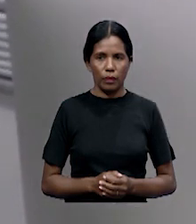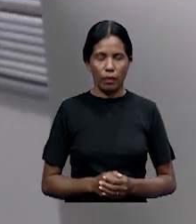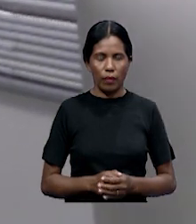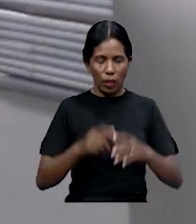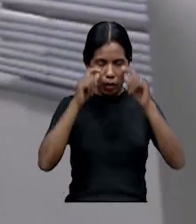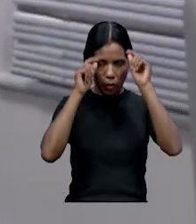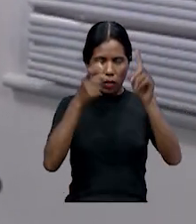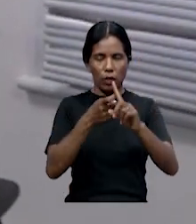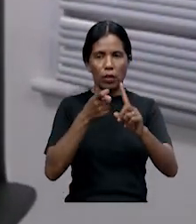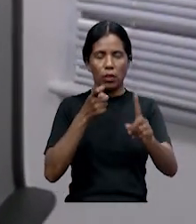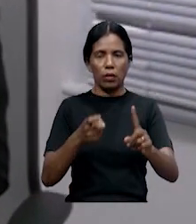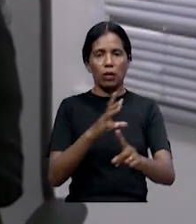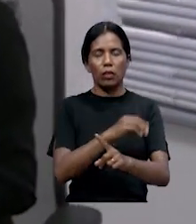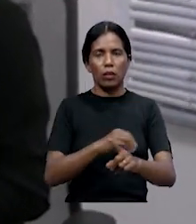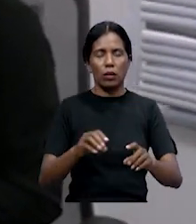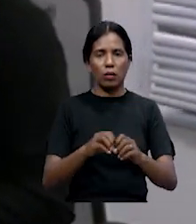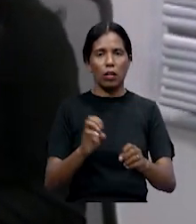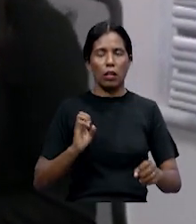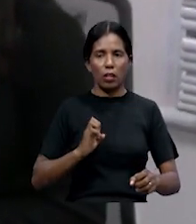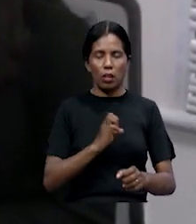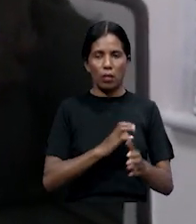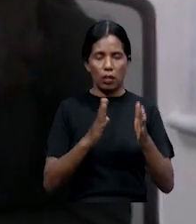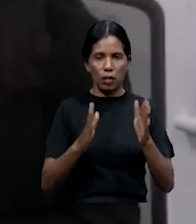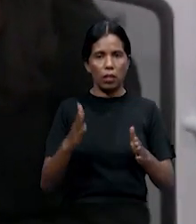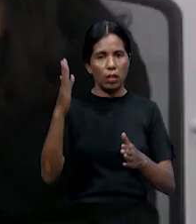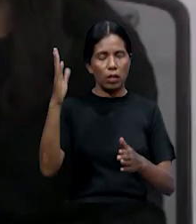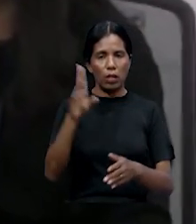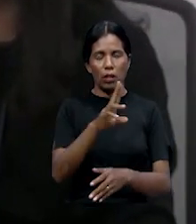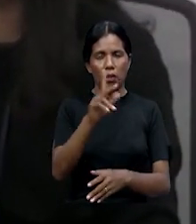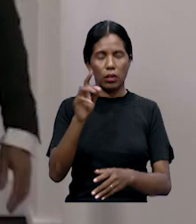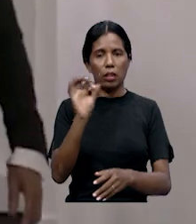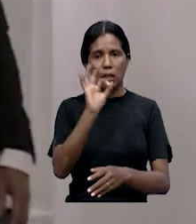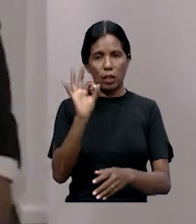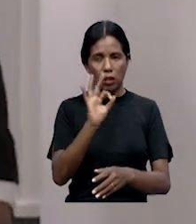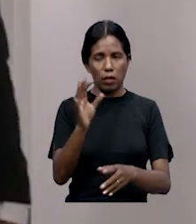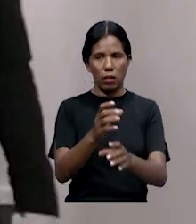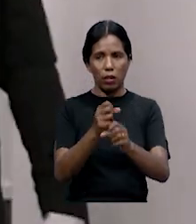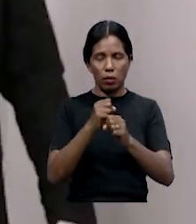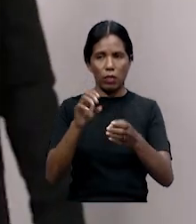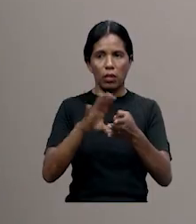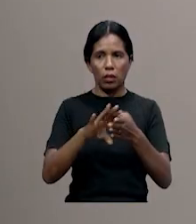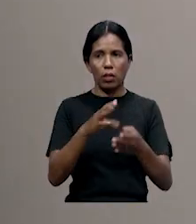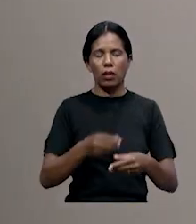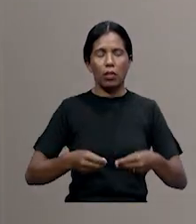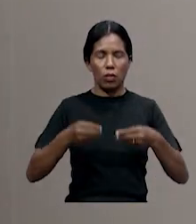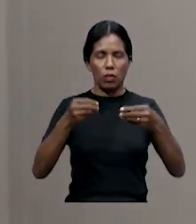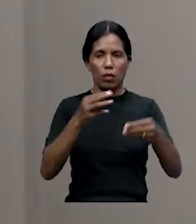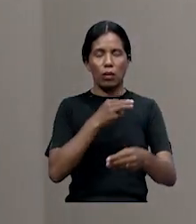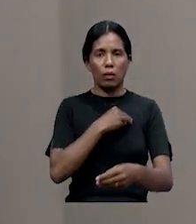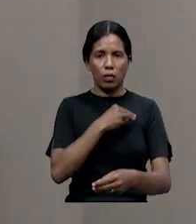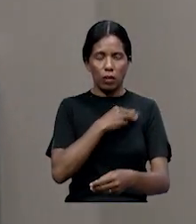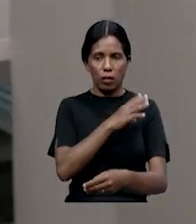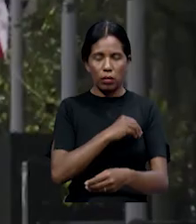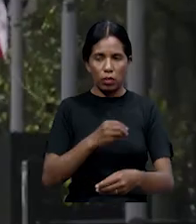Timor-Leste leu sinha missão diplomática em Baixaraia, Londres, sexta-feira, né, sim o convite especial, onde foi homenagem ícus à